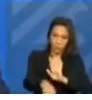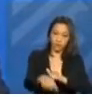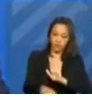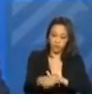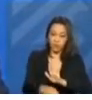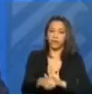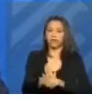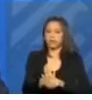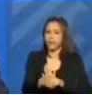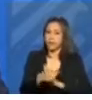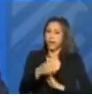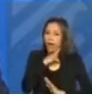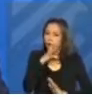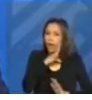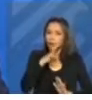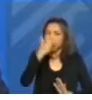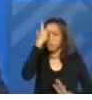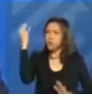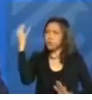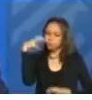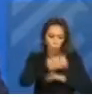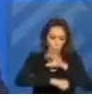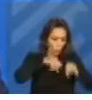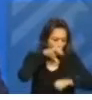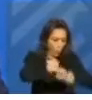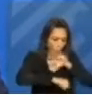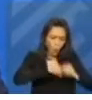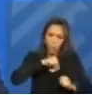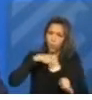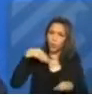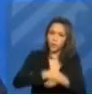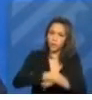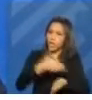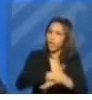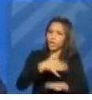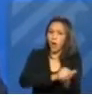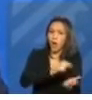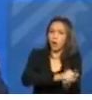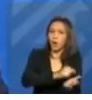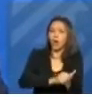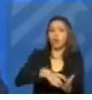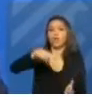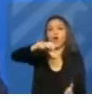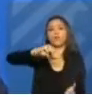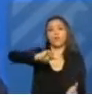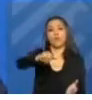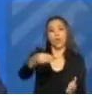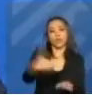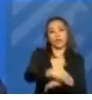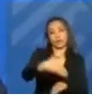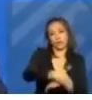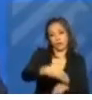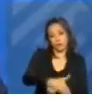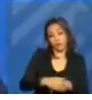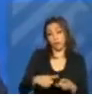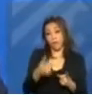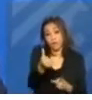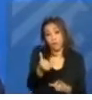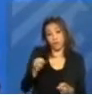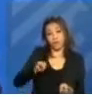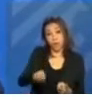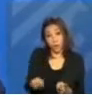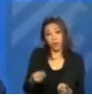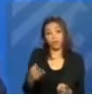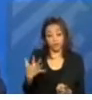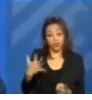e muito rápido. Nós já temos agora 9 milhões de acessos e 6 milhões de pessoas